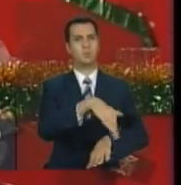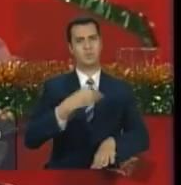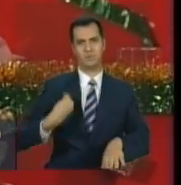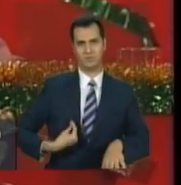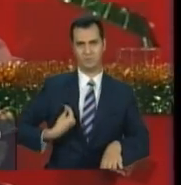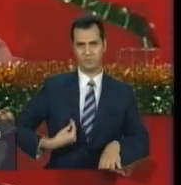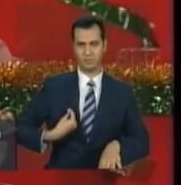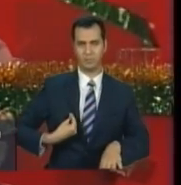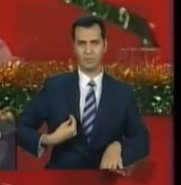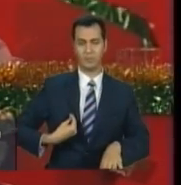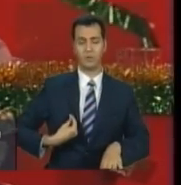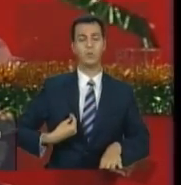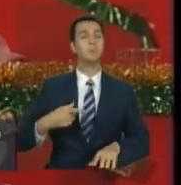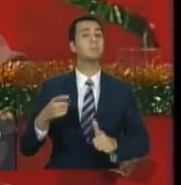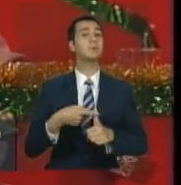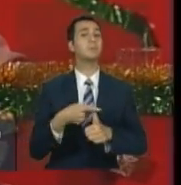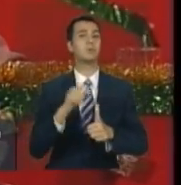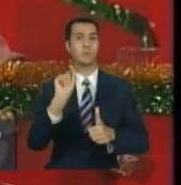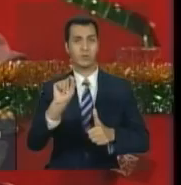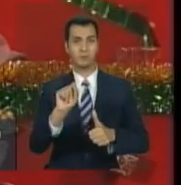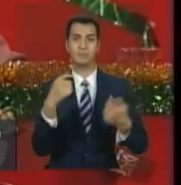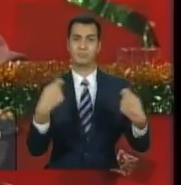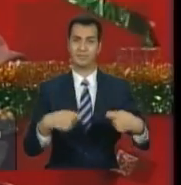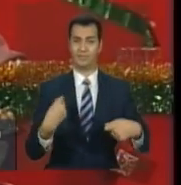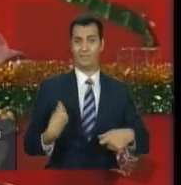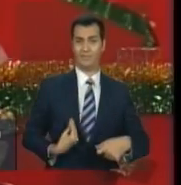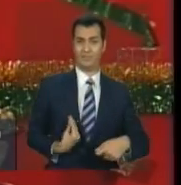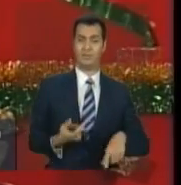deles é proteger a vida e proteger